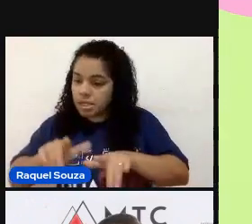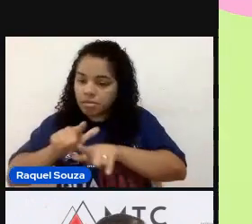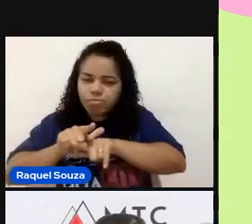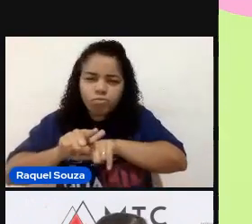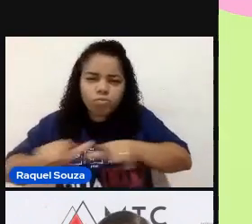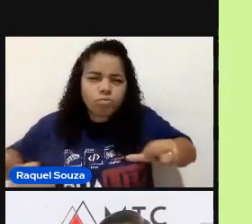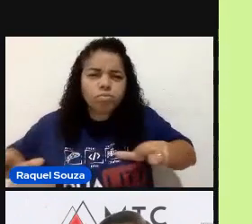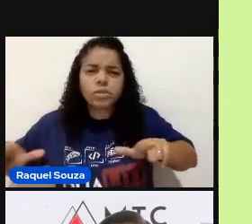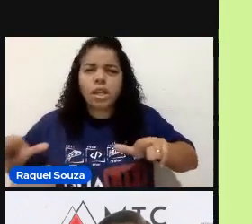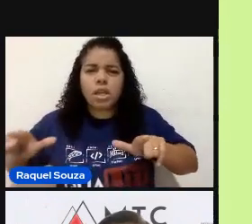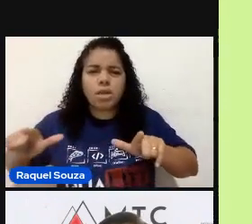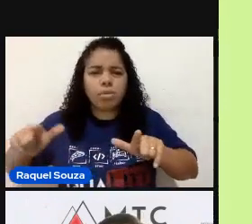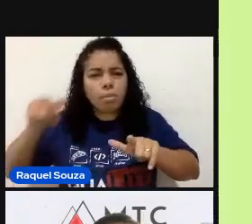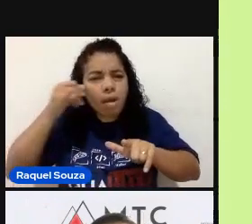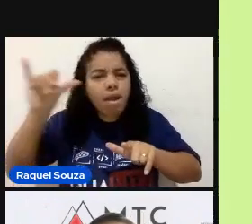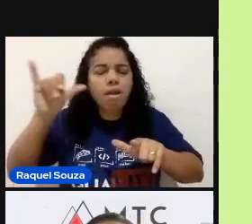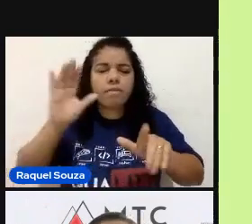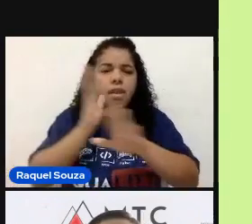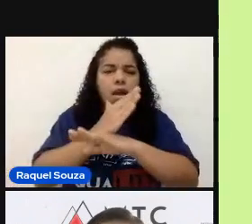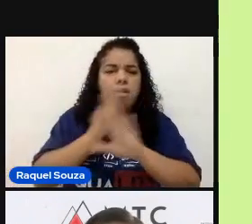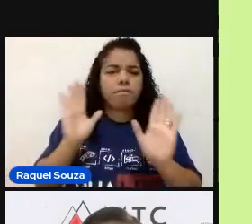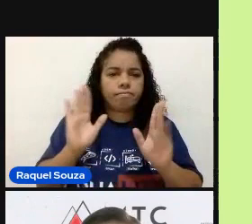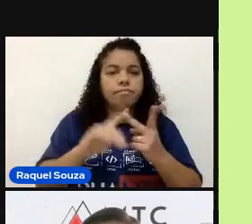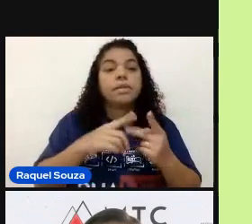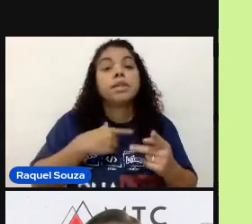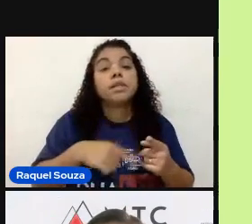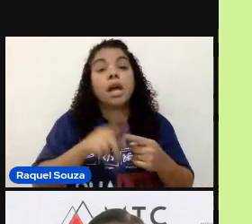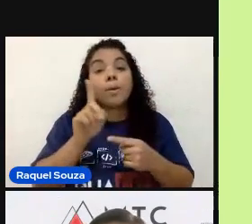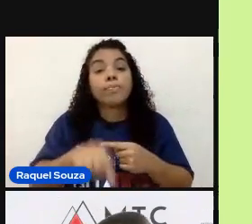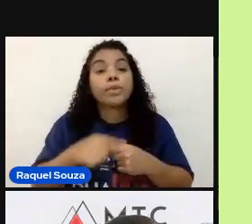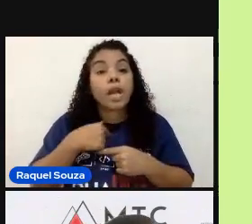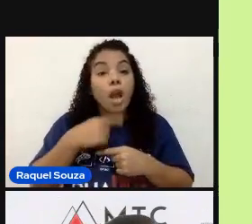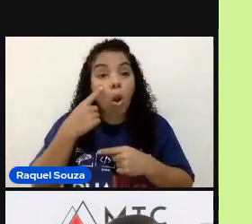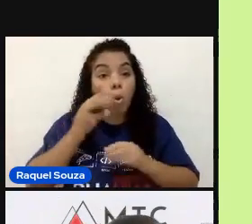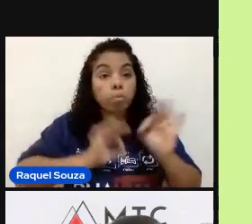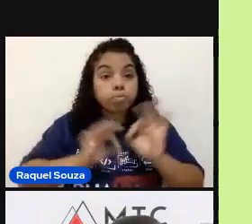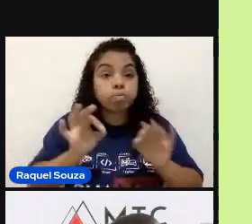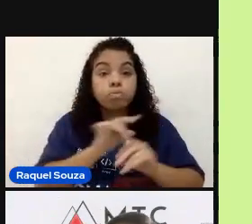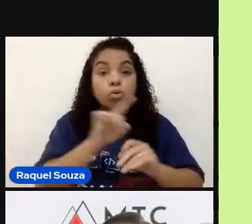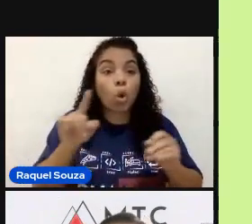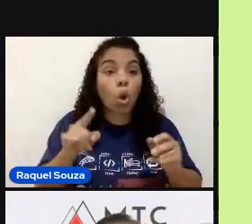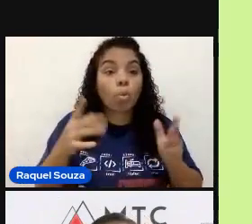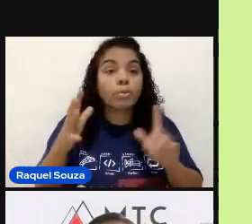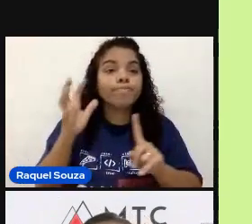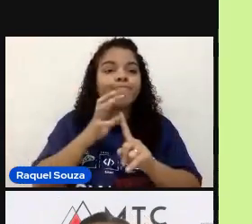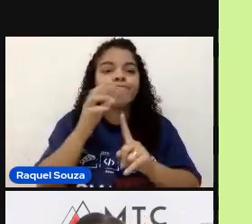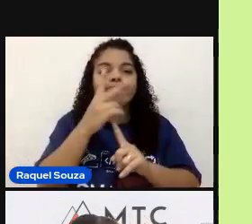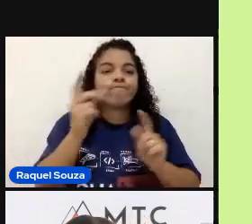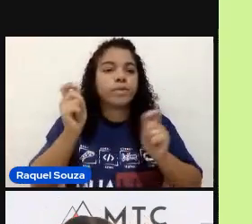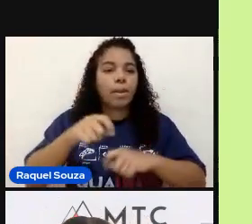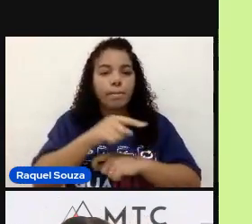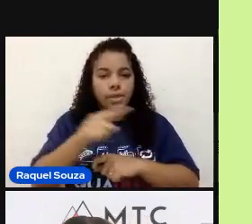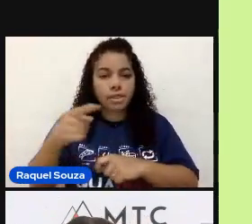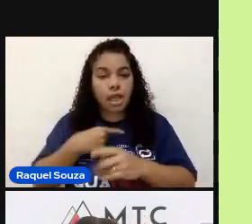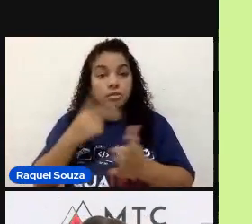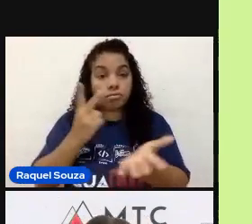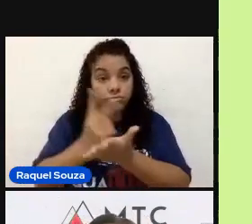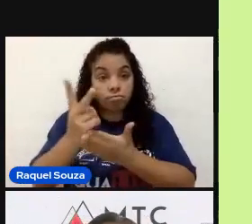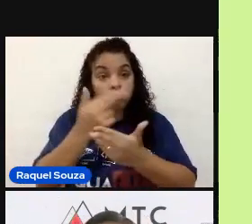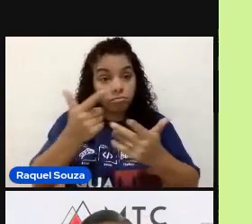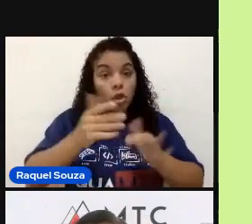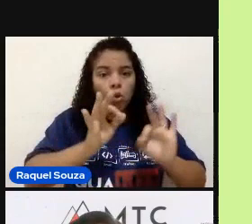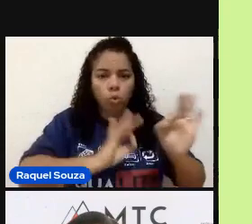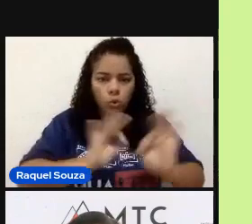e livre de distrações. Organização, como afeta a sua capacidade? Manter as coisas